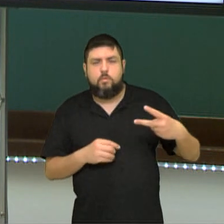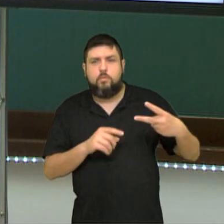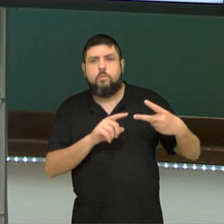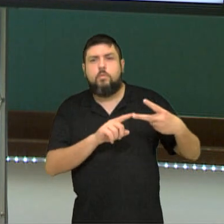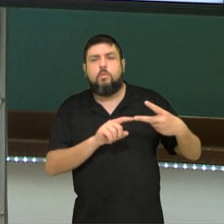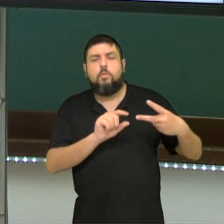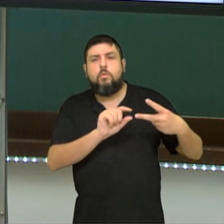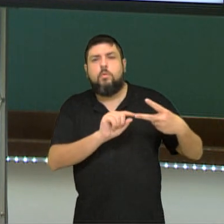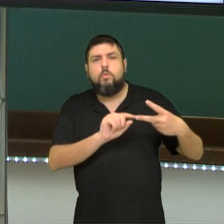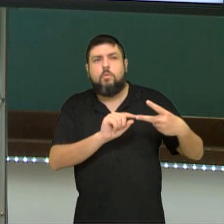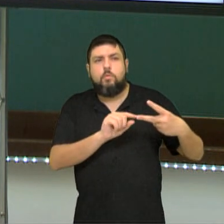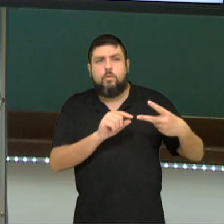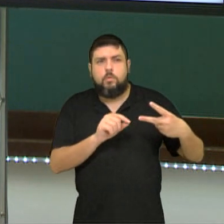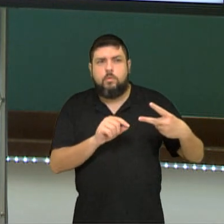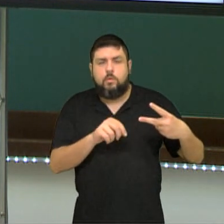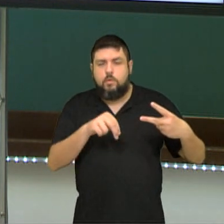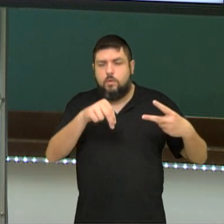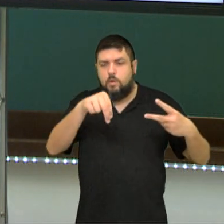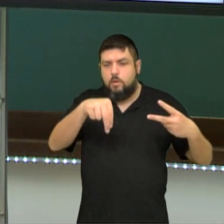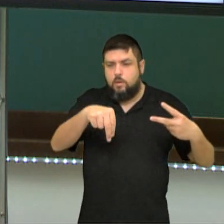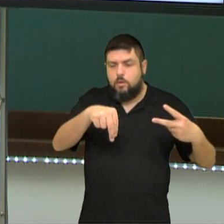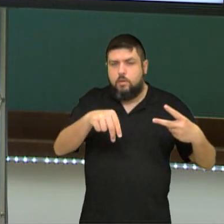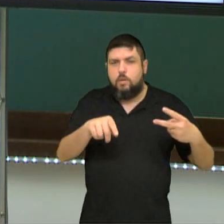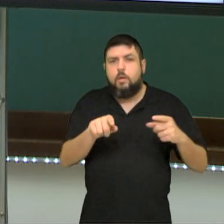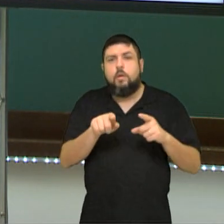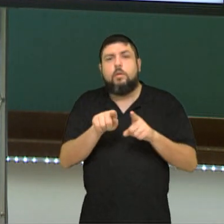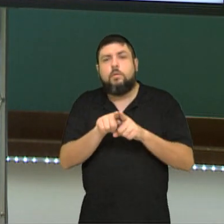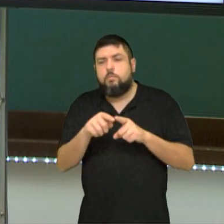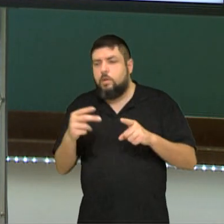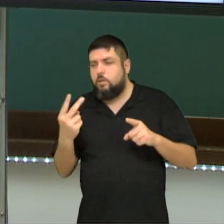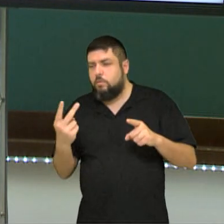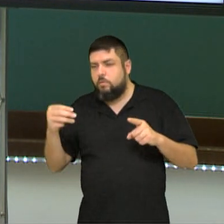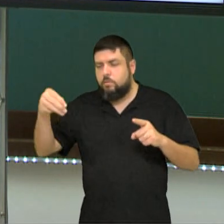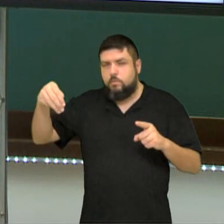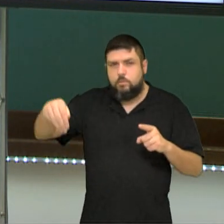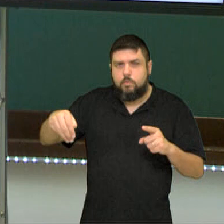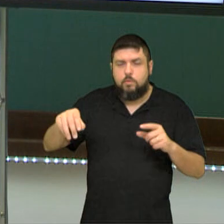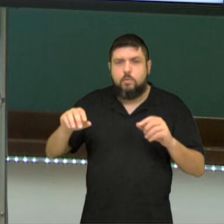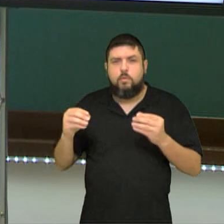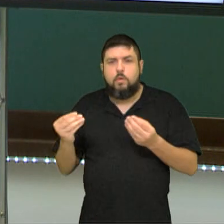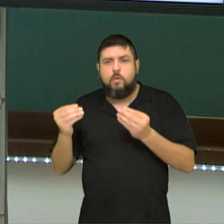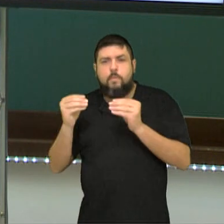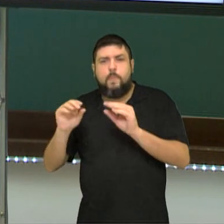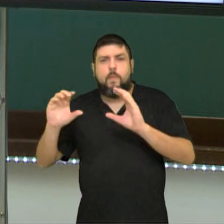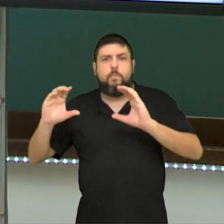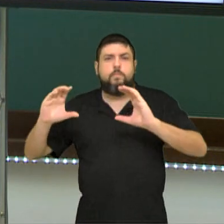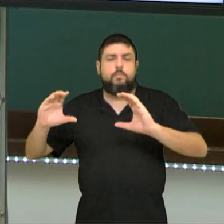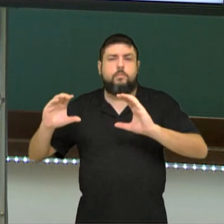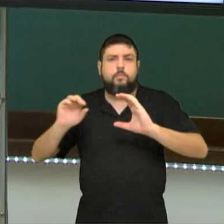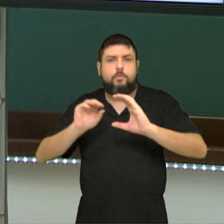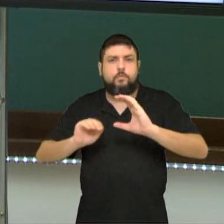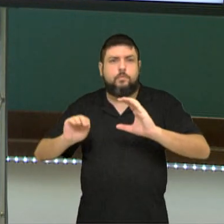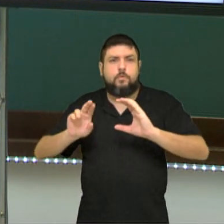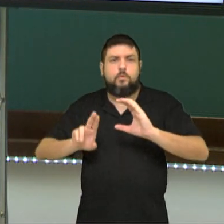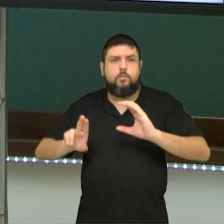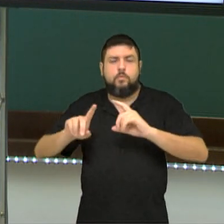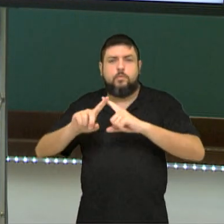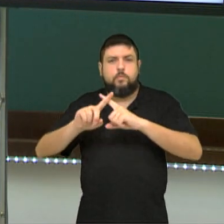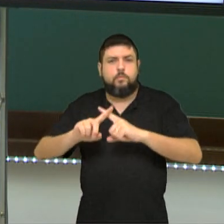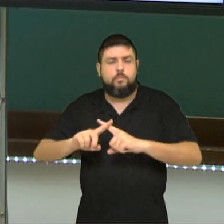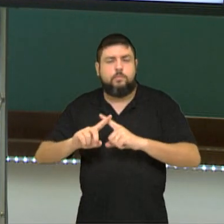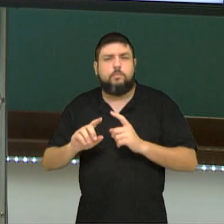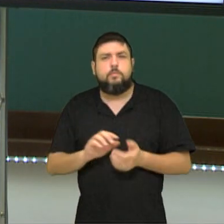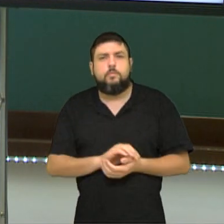sobra, o n e o outro 2m, dentro do parênteses, usando ali uma multiplicação. Conferindo se deu tudo